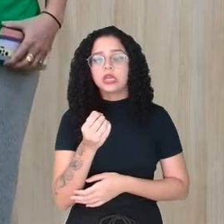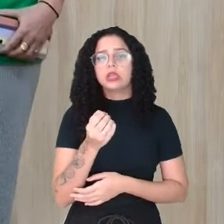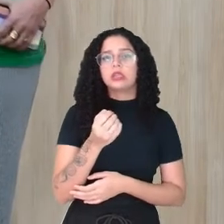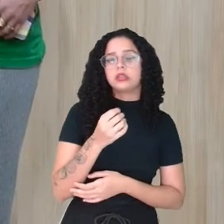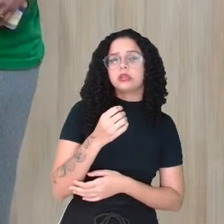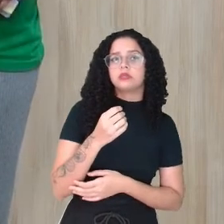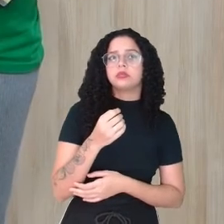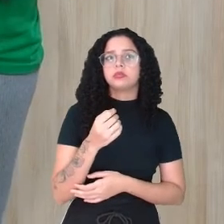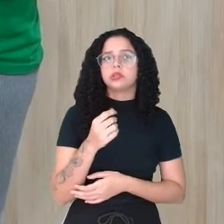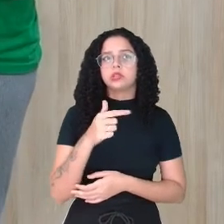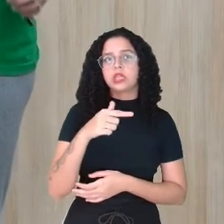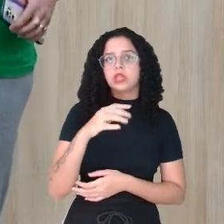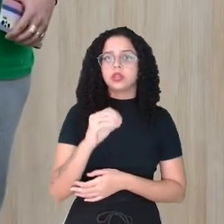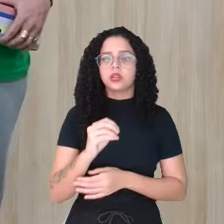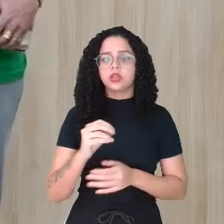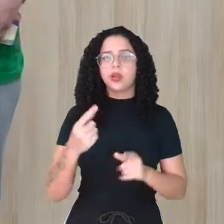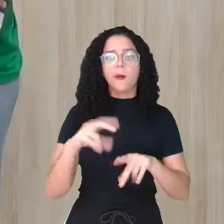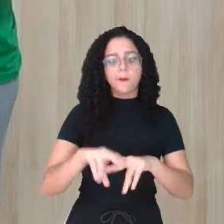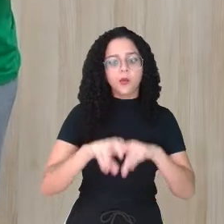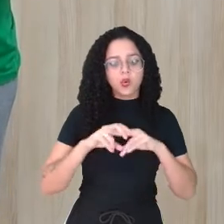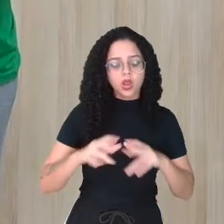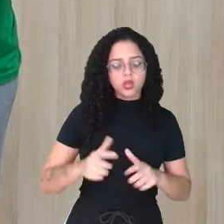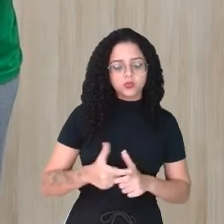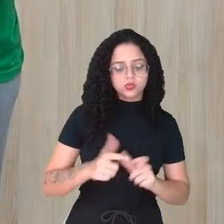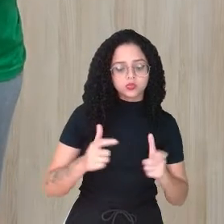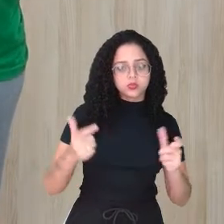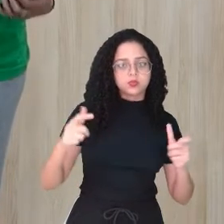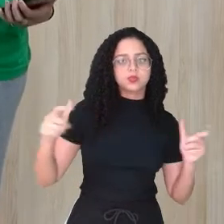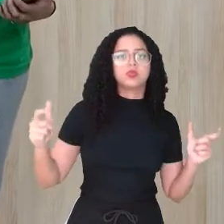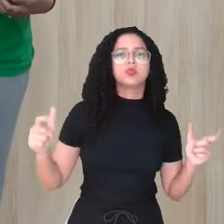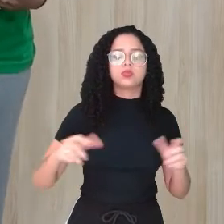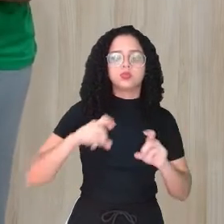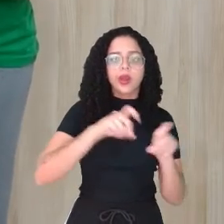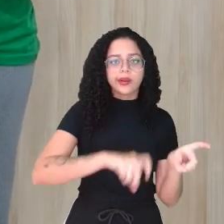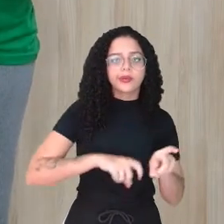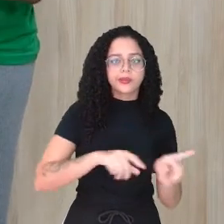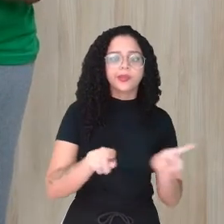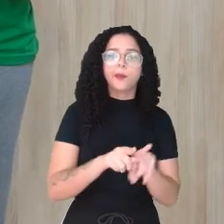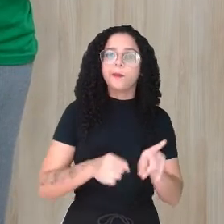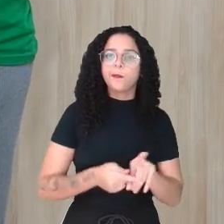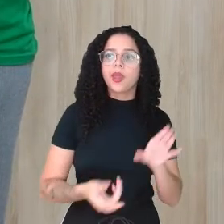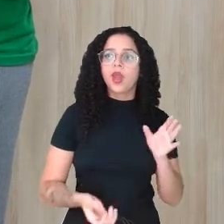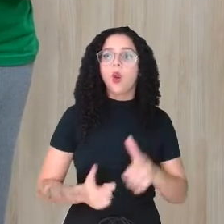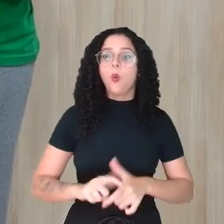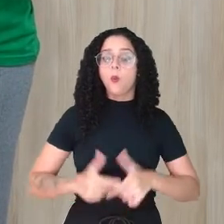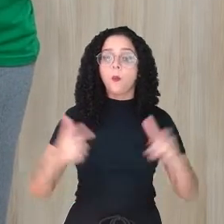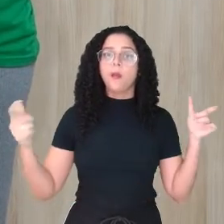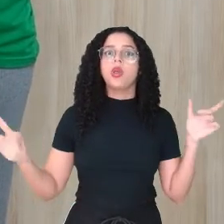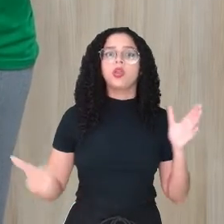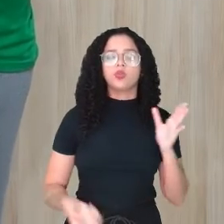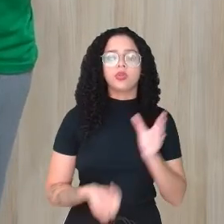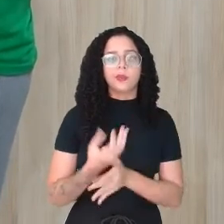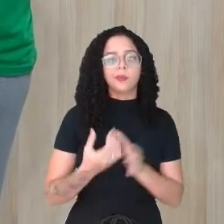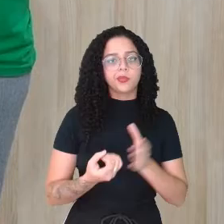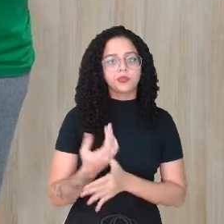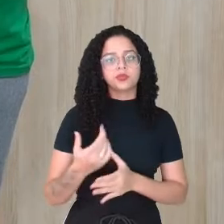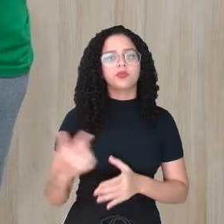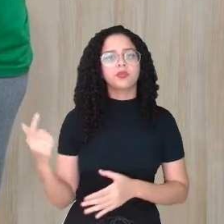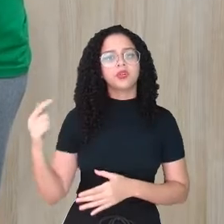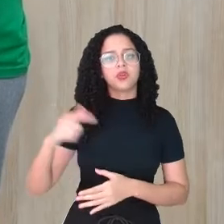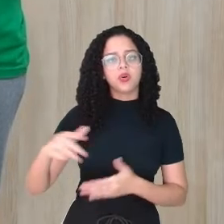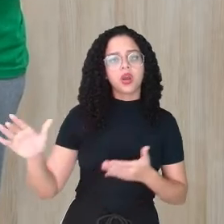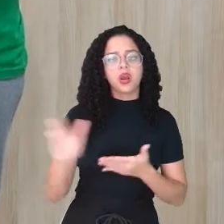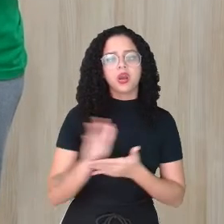essa questão da expansão agrícola, do aumento da produção, né? Veio aí trazendo, né,